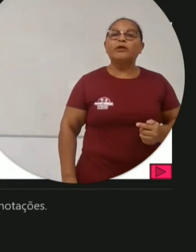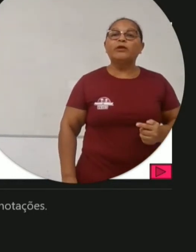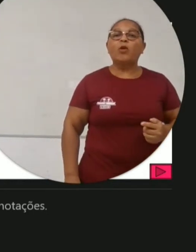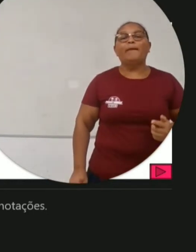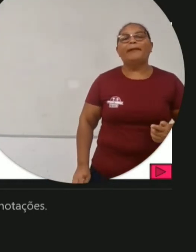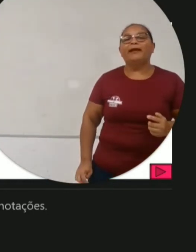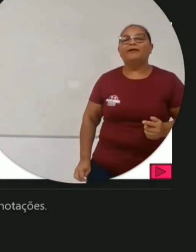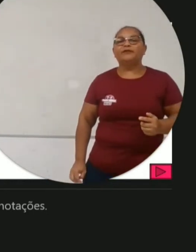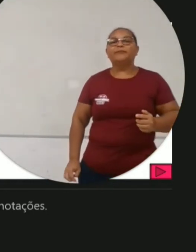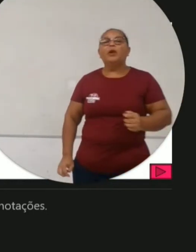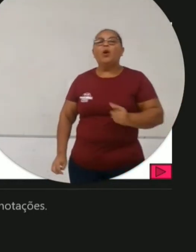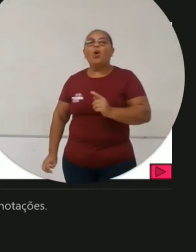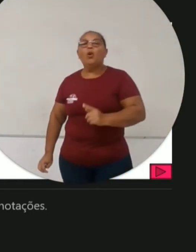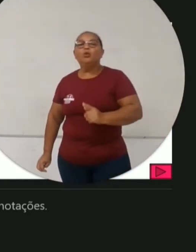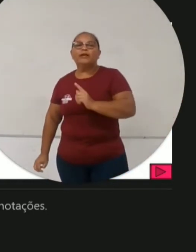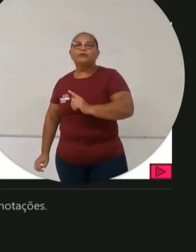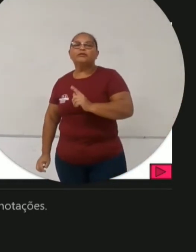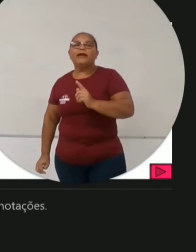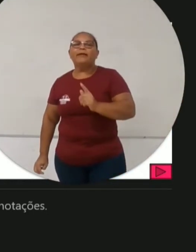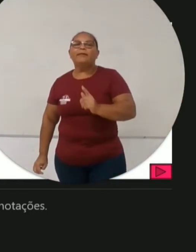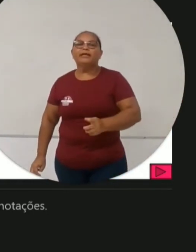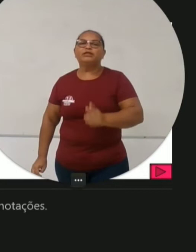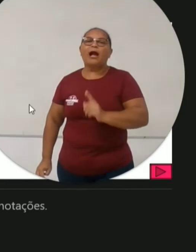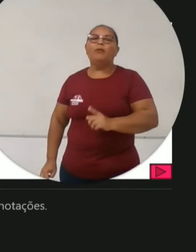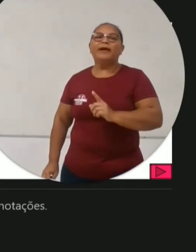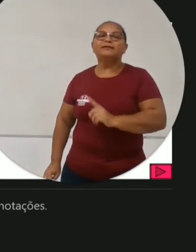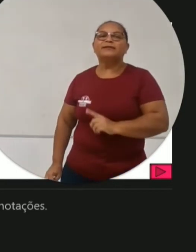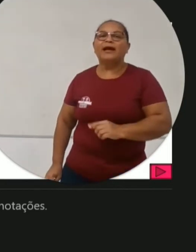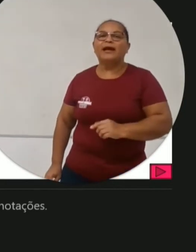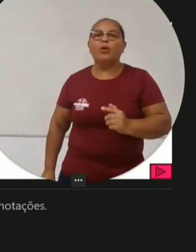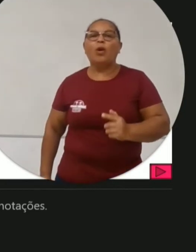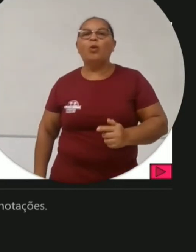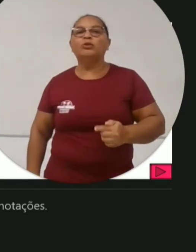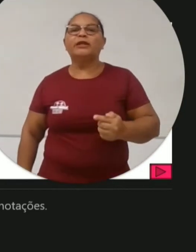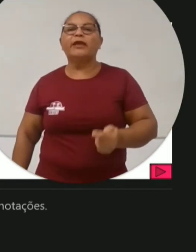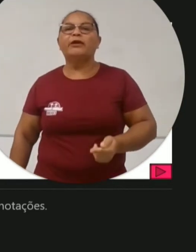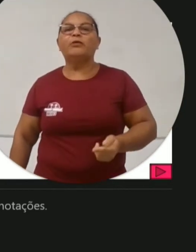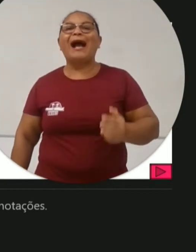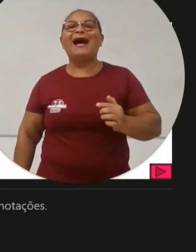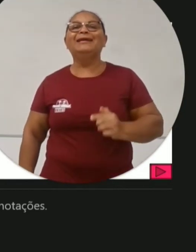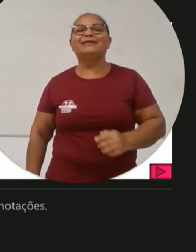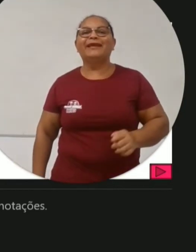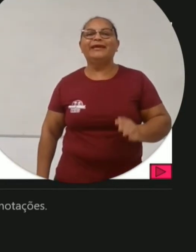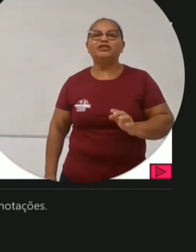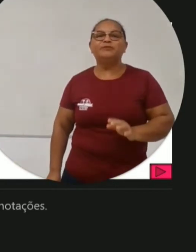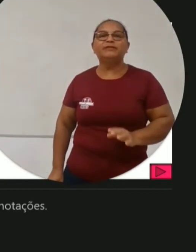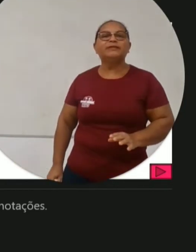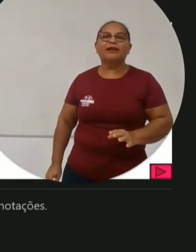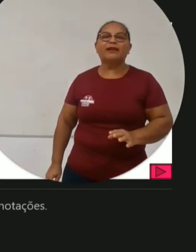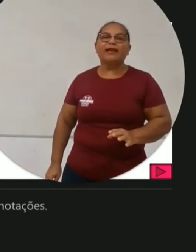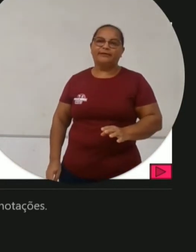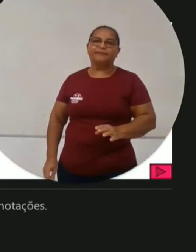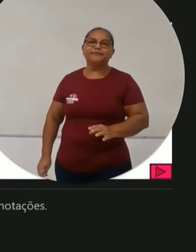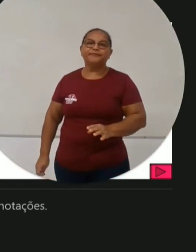a palavra. Ontem nos remete ao passado, ontem eu andei de